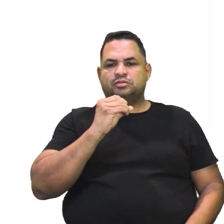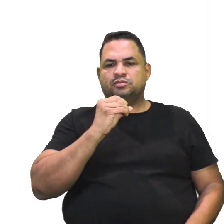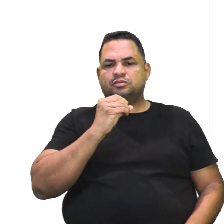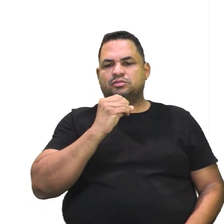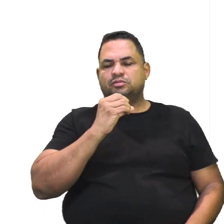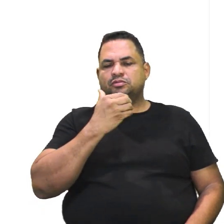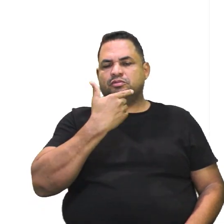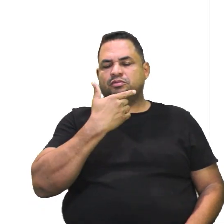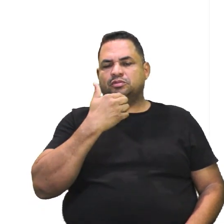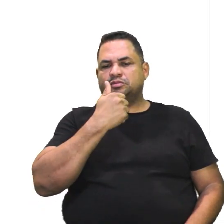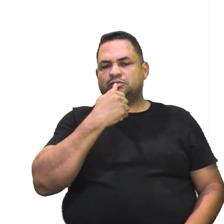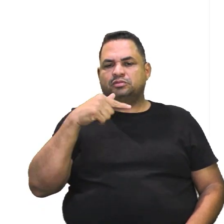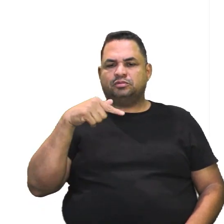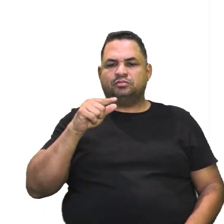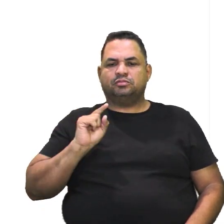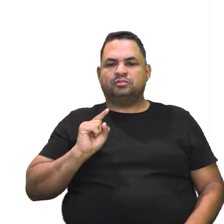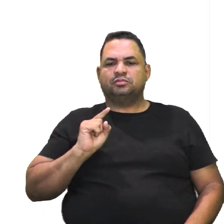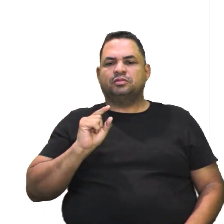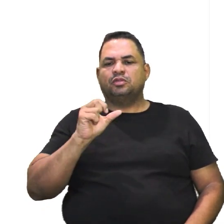217.800.